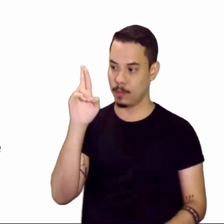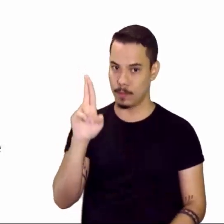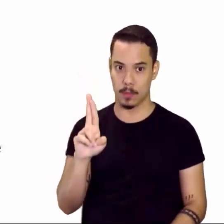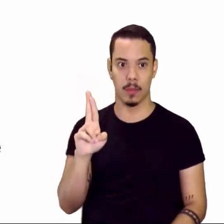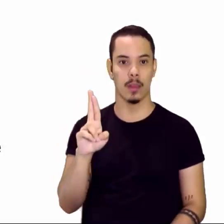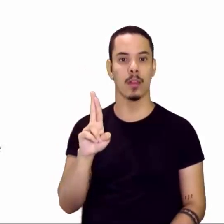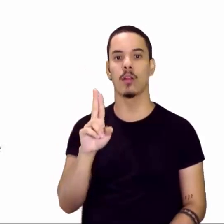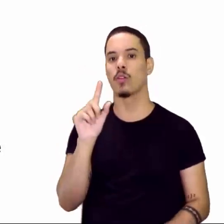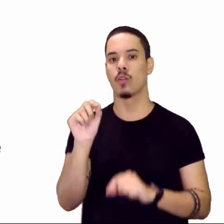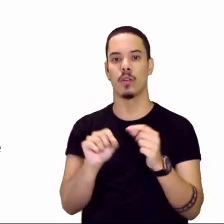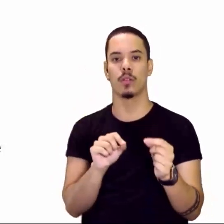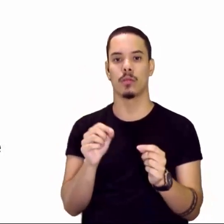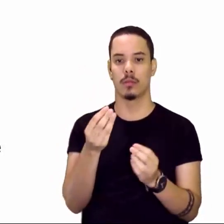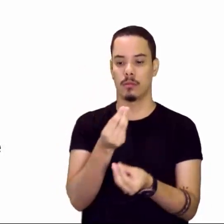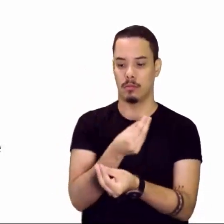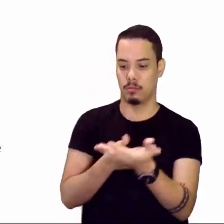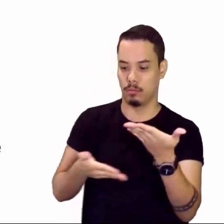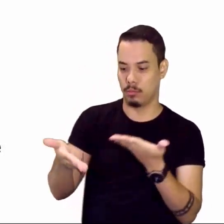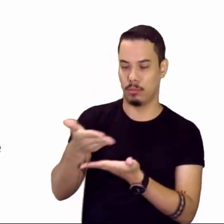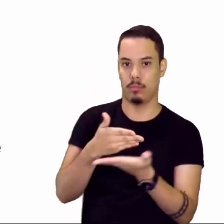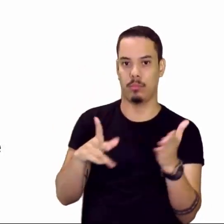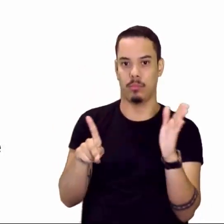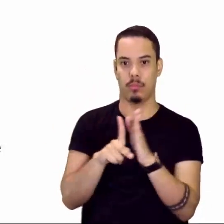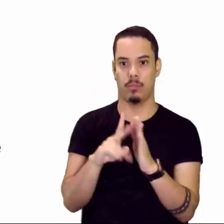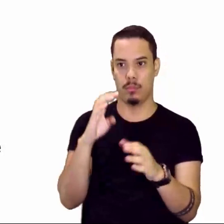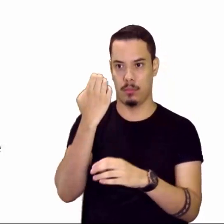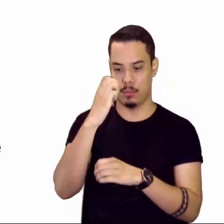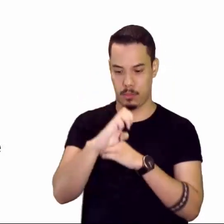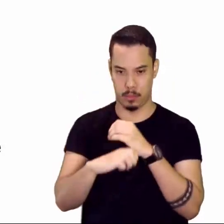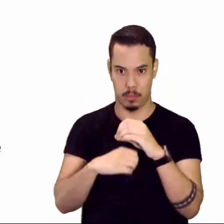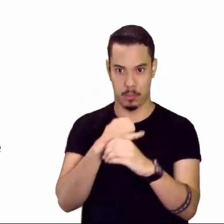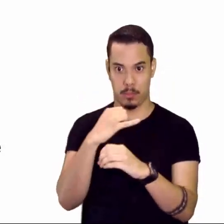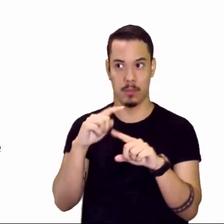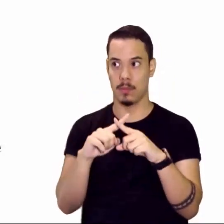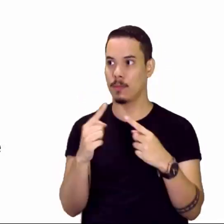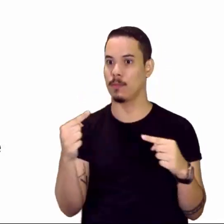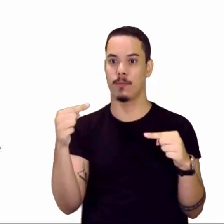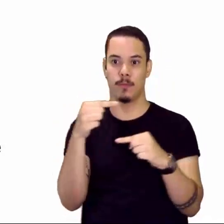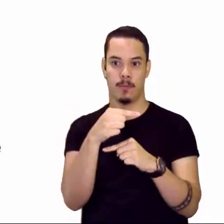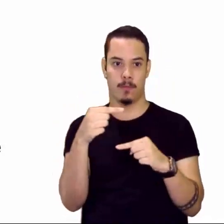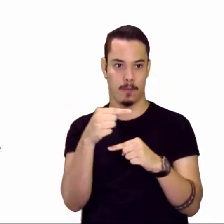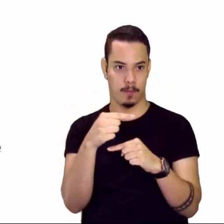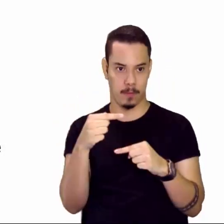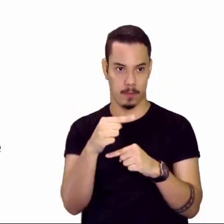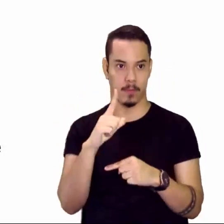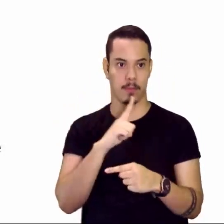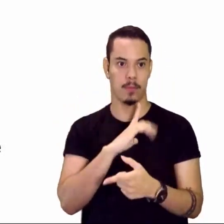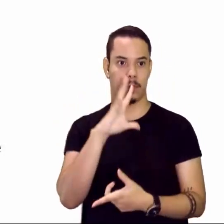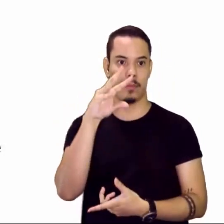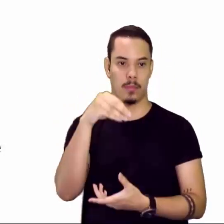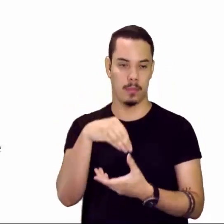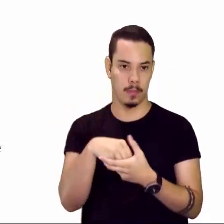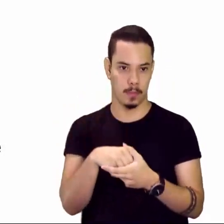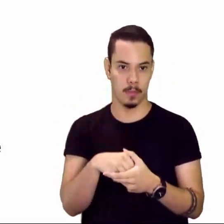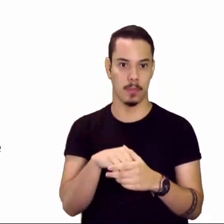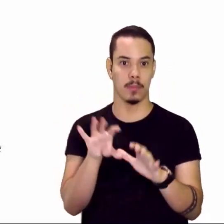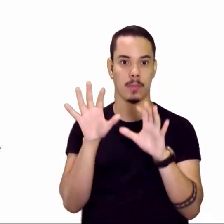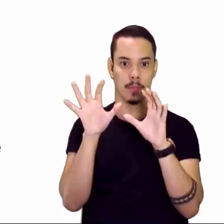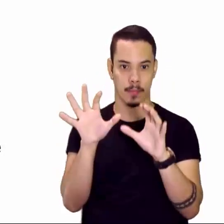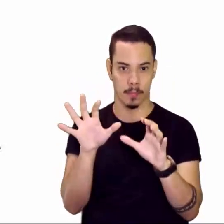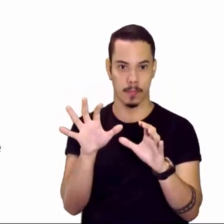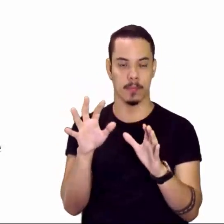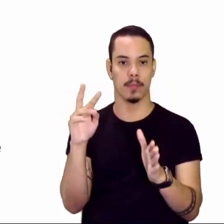represente o compartilhamento de elétrons, a polaridade de uma ligação desse